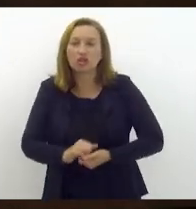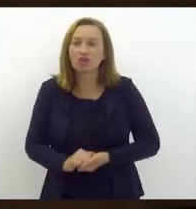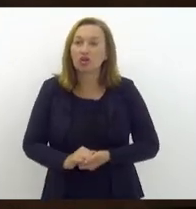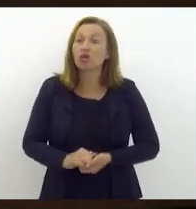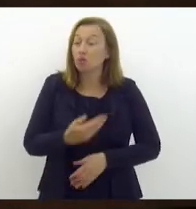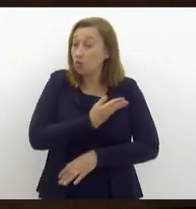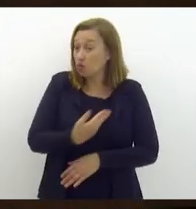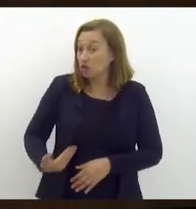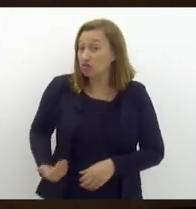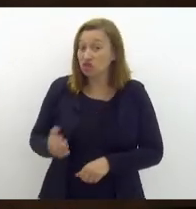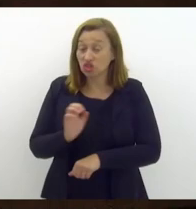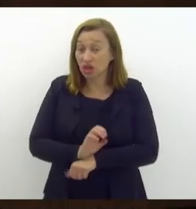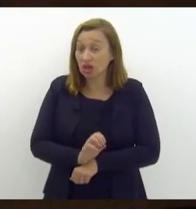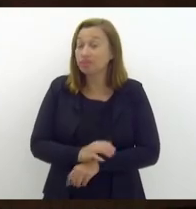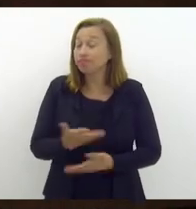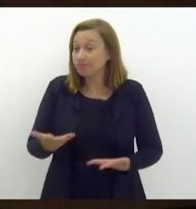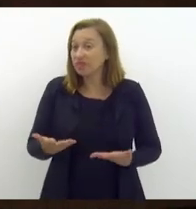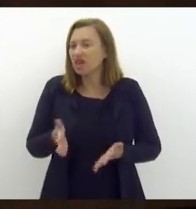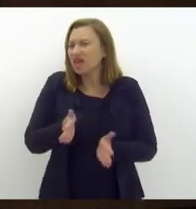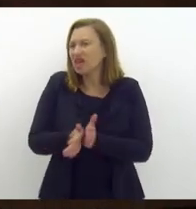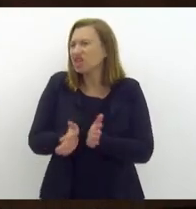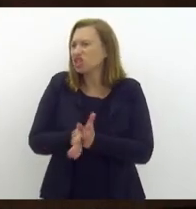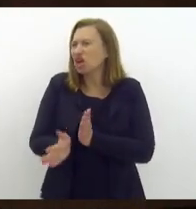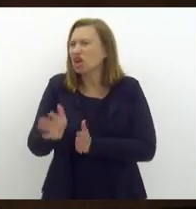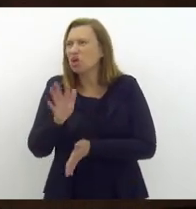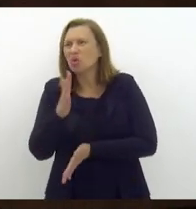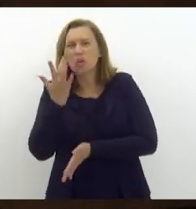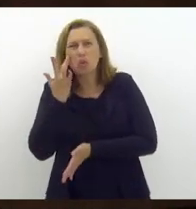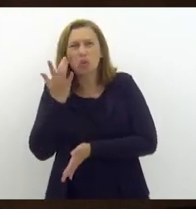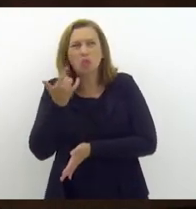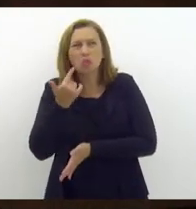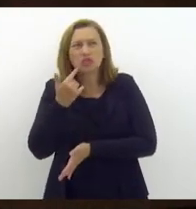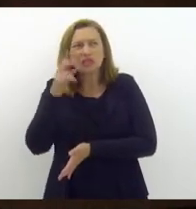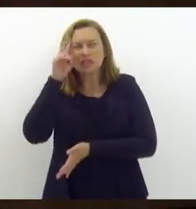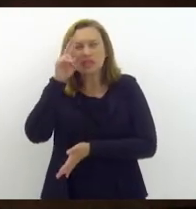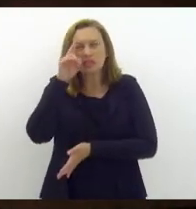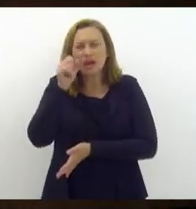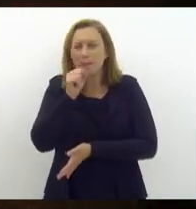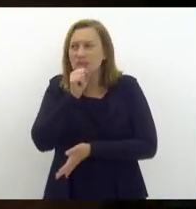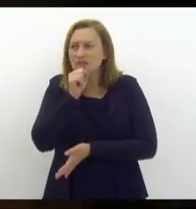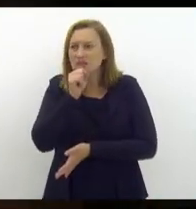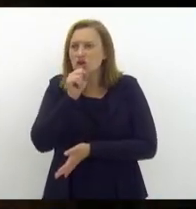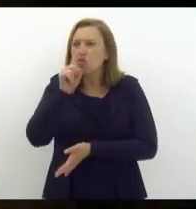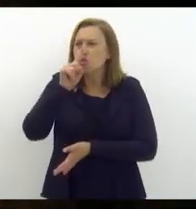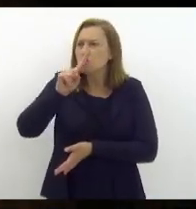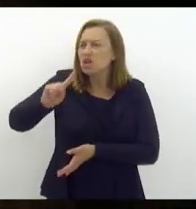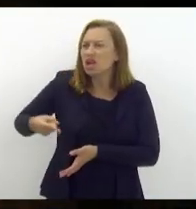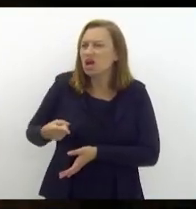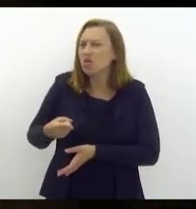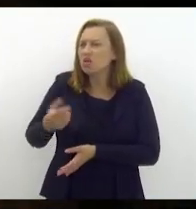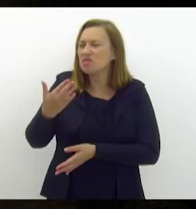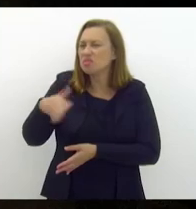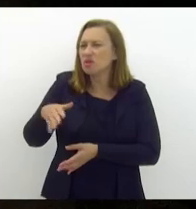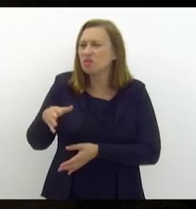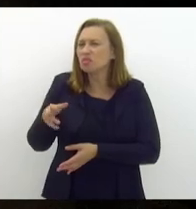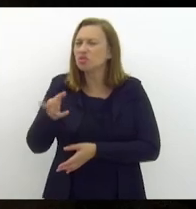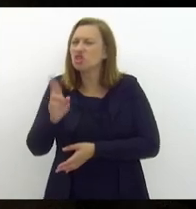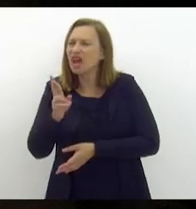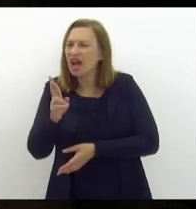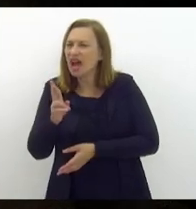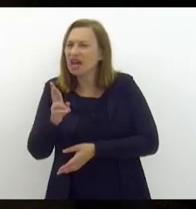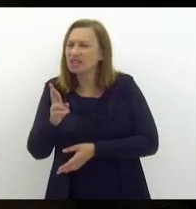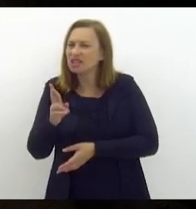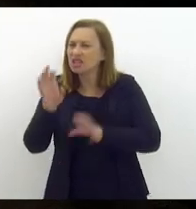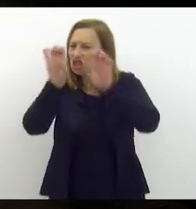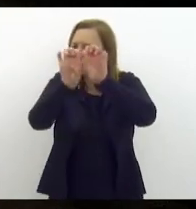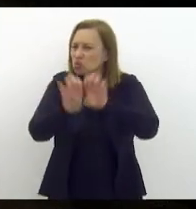governo do estado tem, e gastaram, se eu não me engano, se a minha memória for boa, Tandy, gastaram R$1,5 milhão de reais na